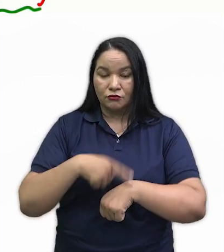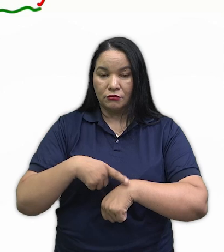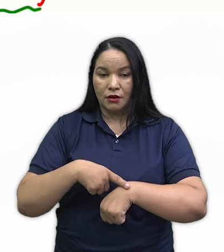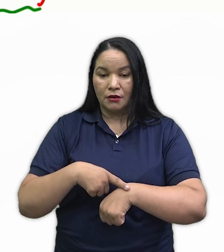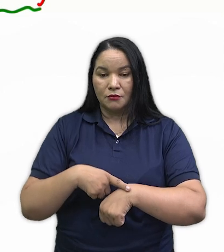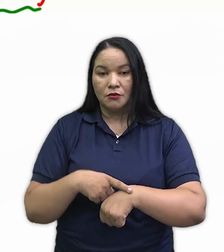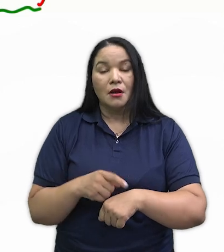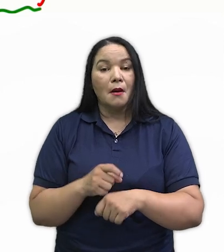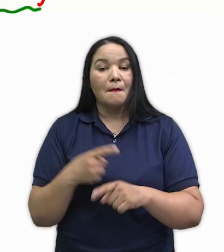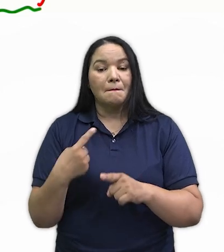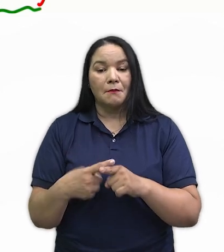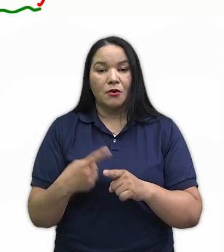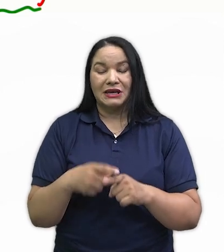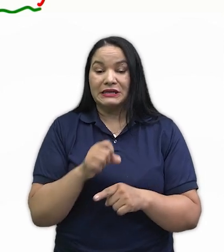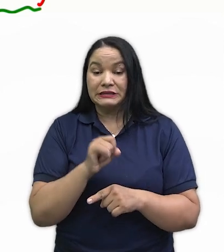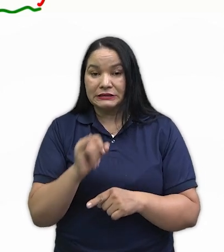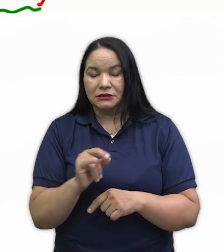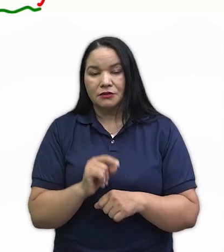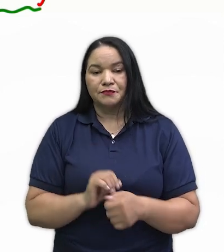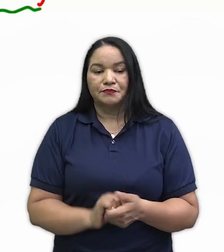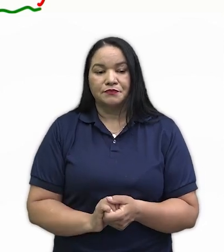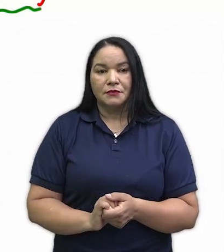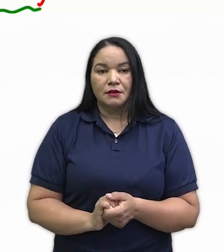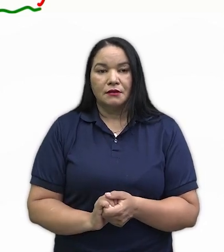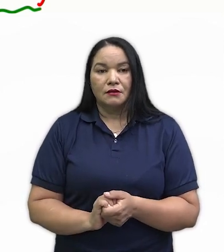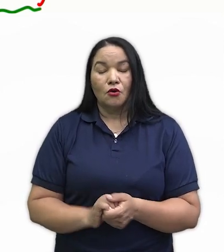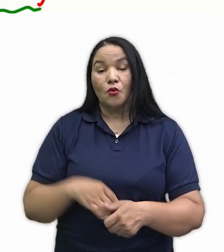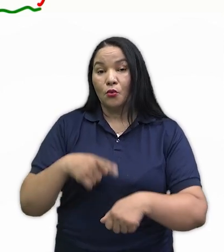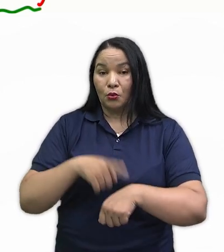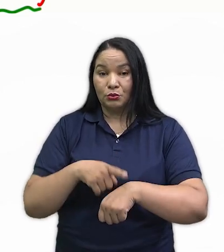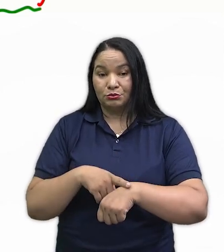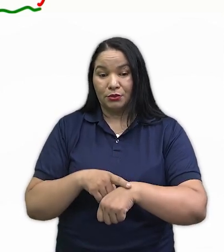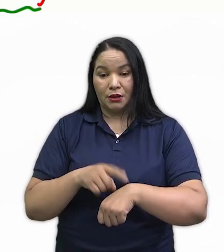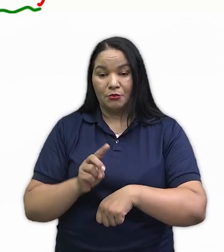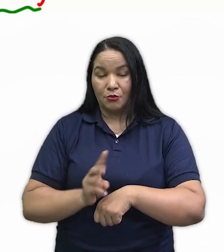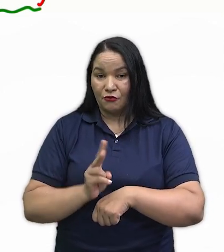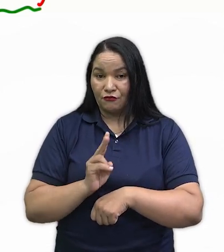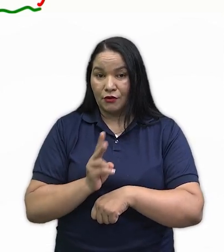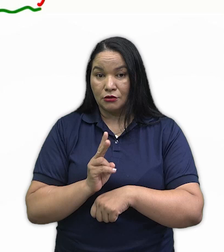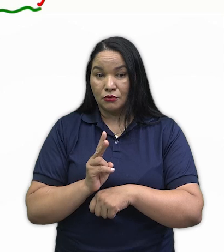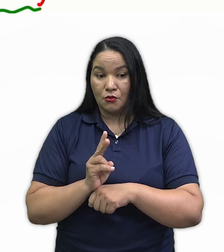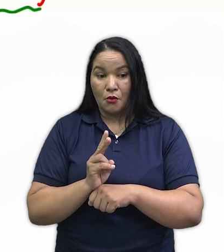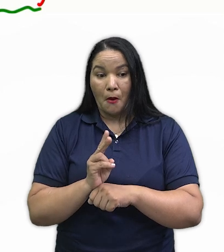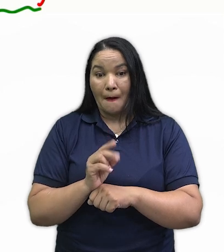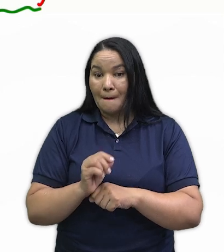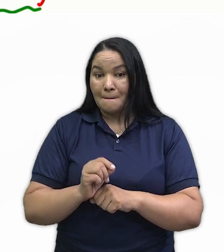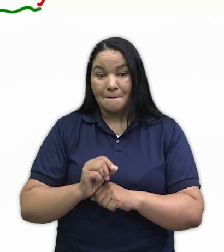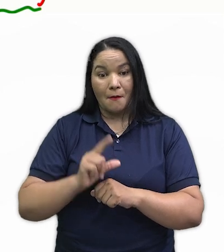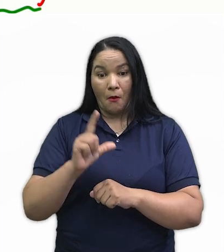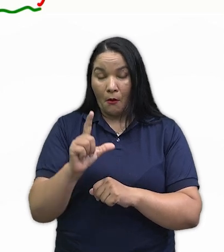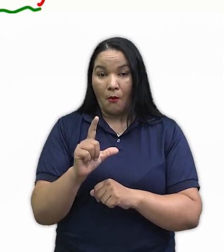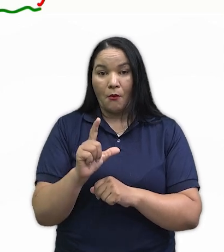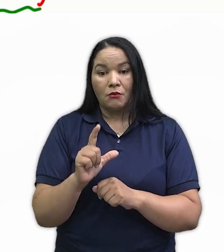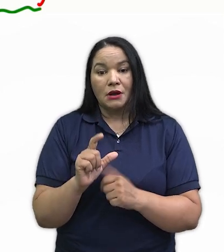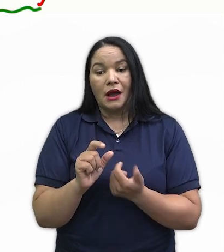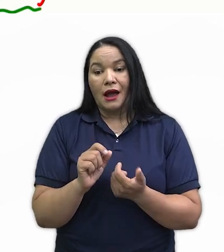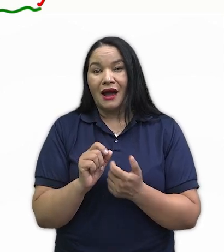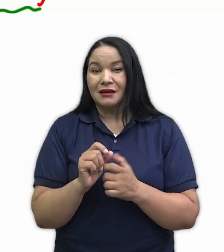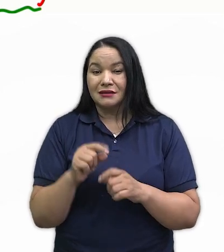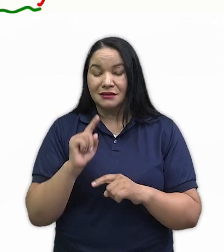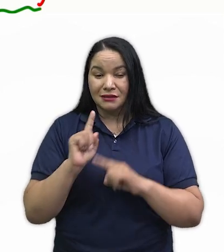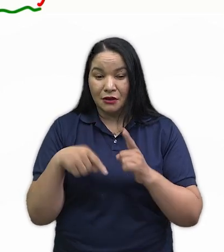tempo. E aí, de repente, você pode ter um valor de t, um valor muito grande, onde,